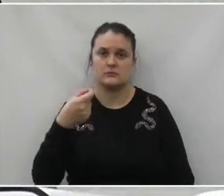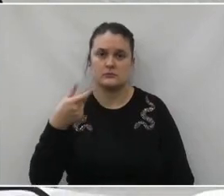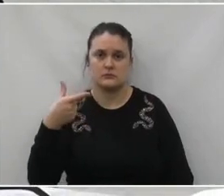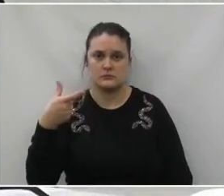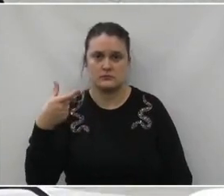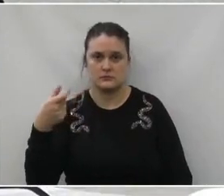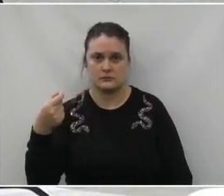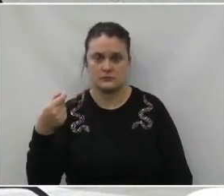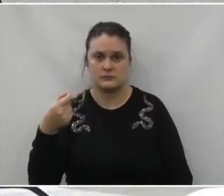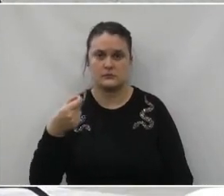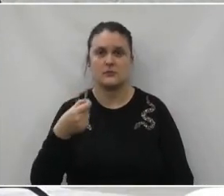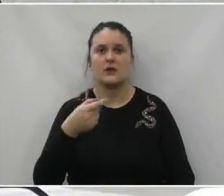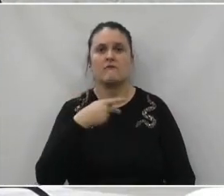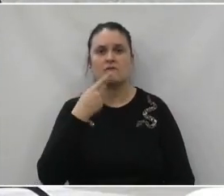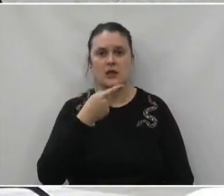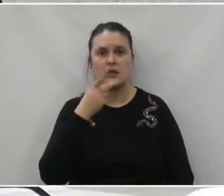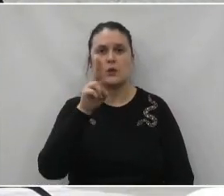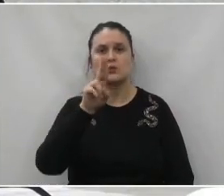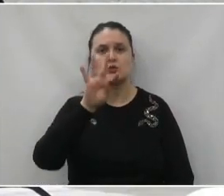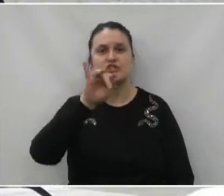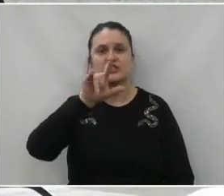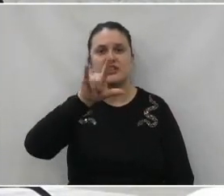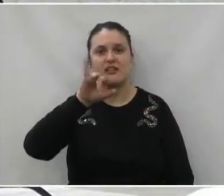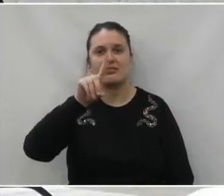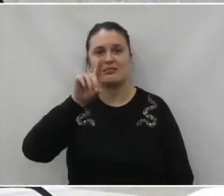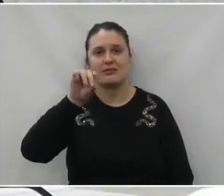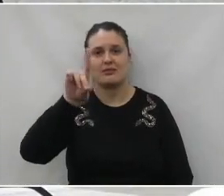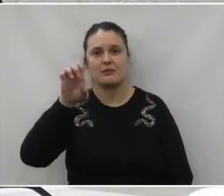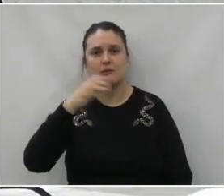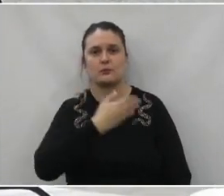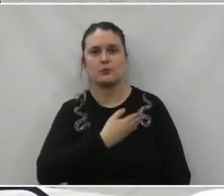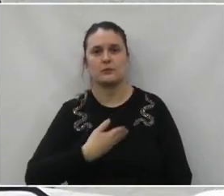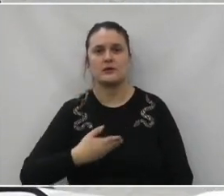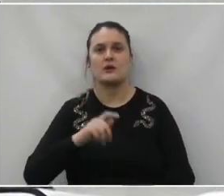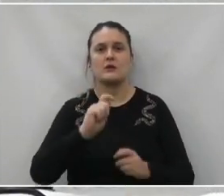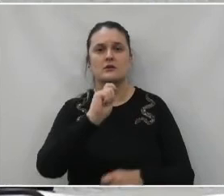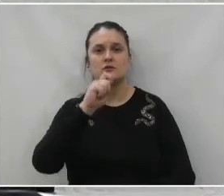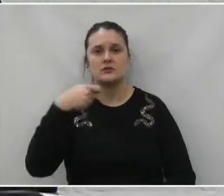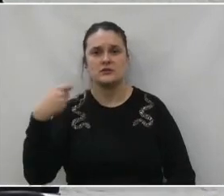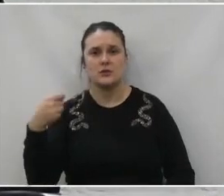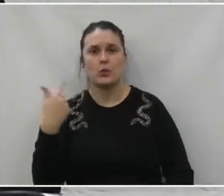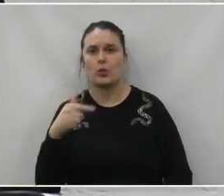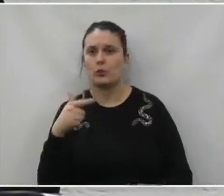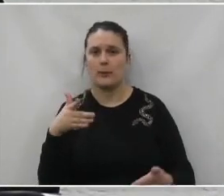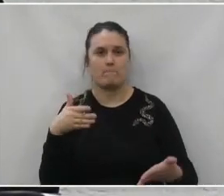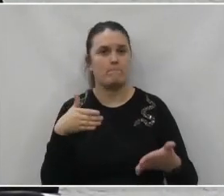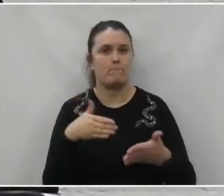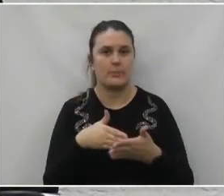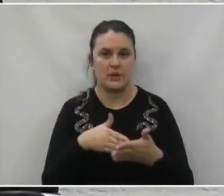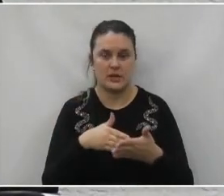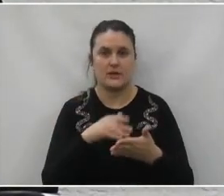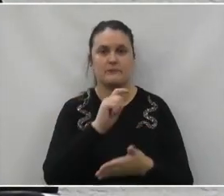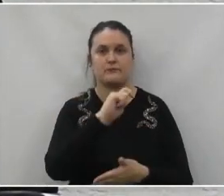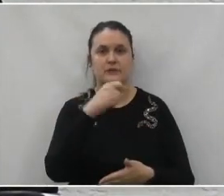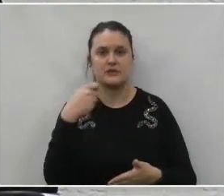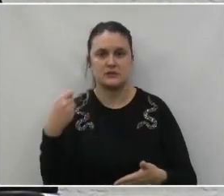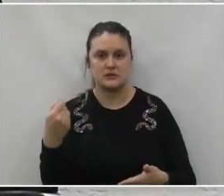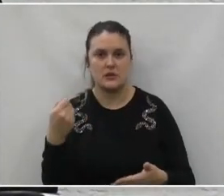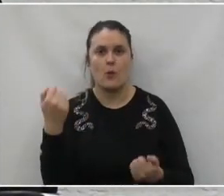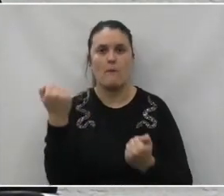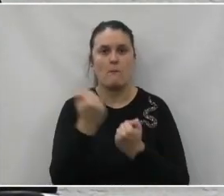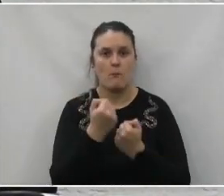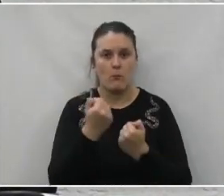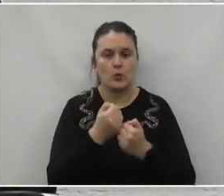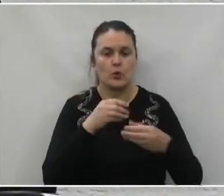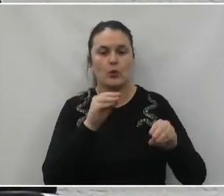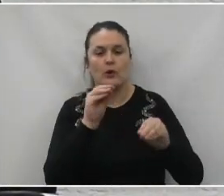1/2020. Declara de utilidade pública a Associação Autismo Sem Barreiras, Associação de Atendimento e Apoio à